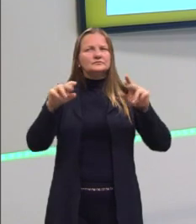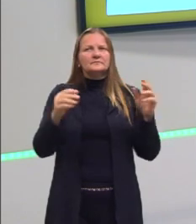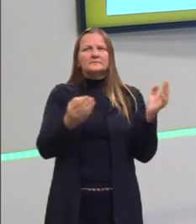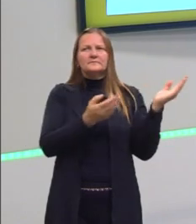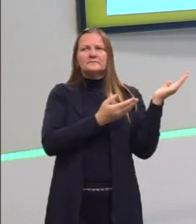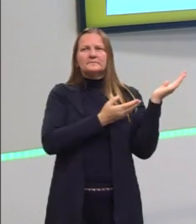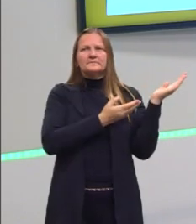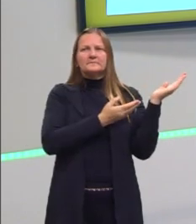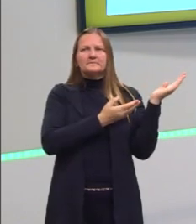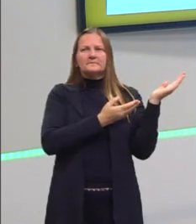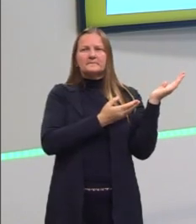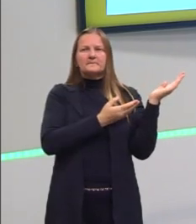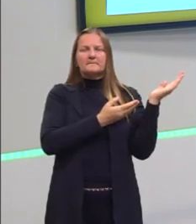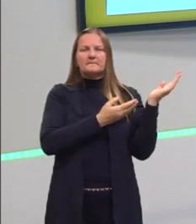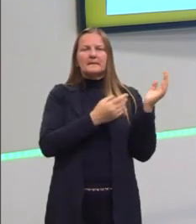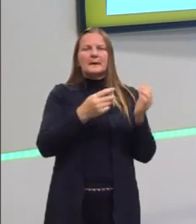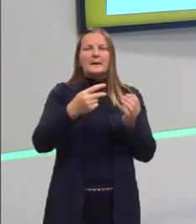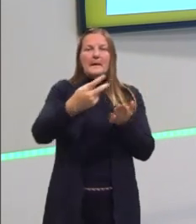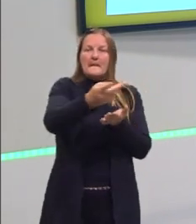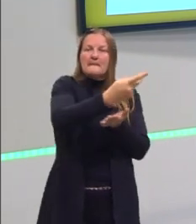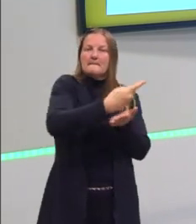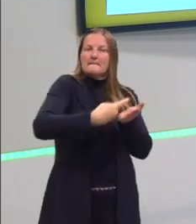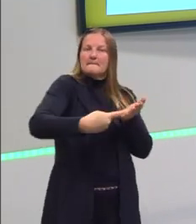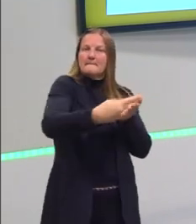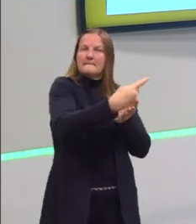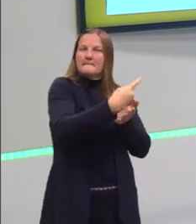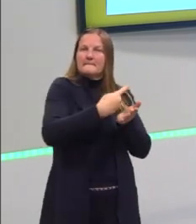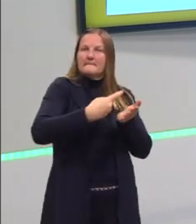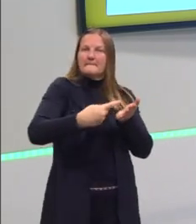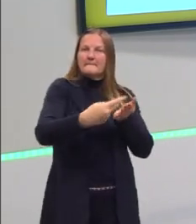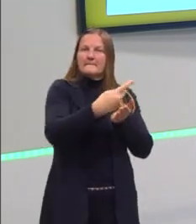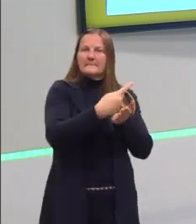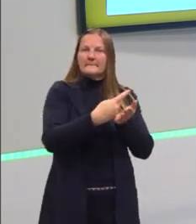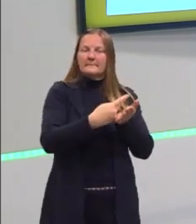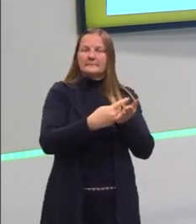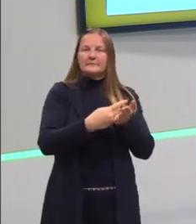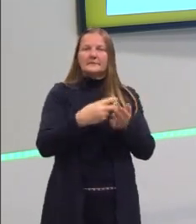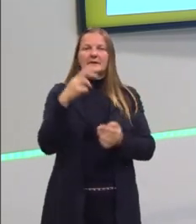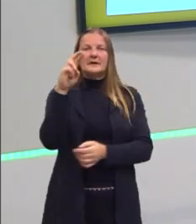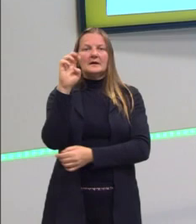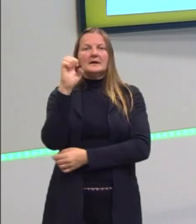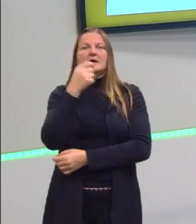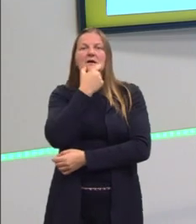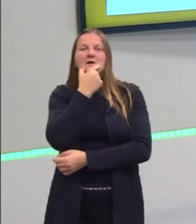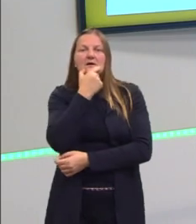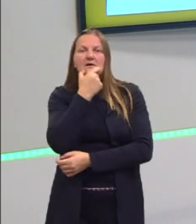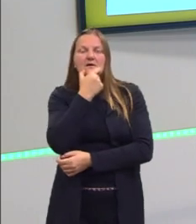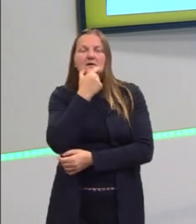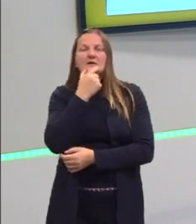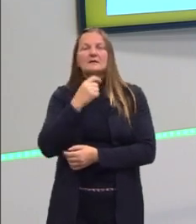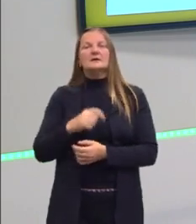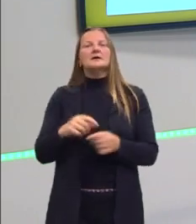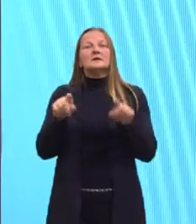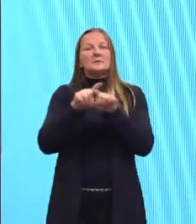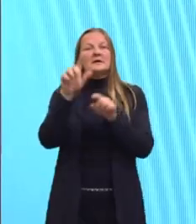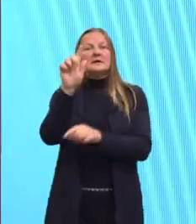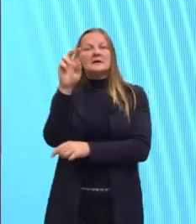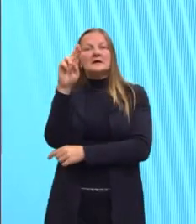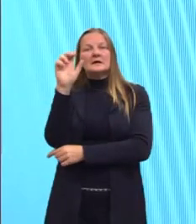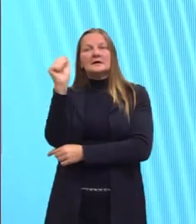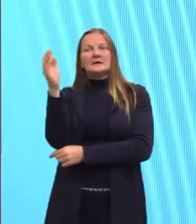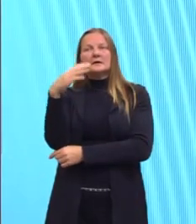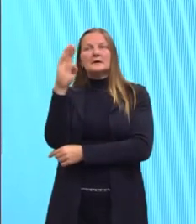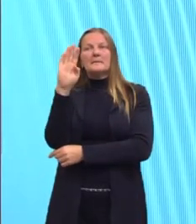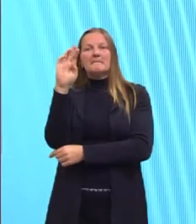aqui para o ladinho para você ó o mapa né do que que seria a Reino Unido Inglaterra e grã-bretanha a